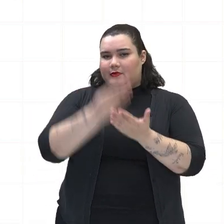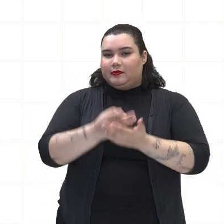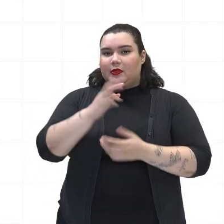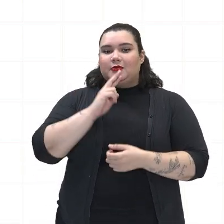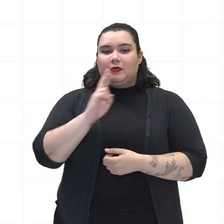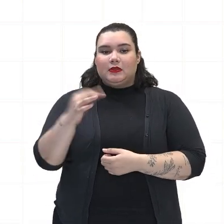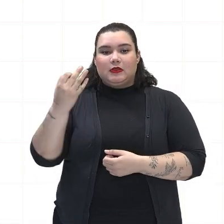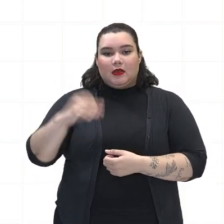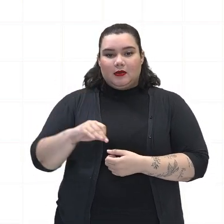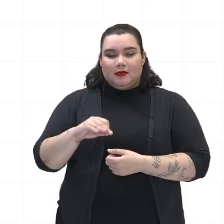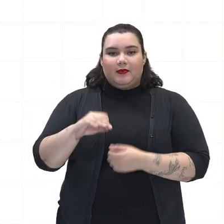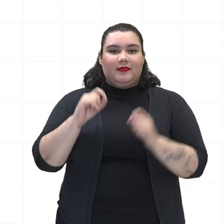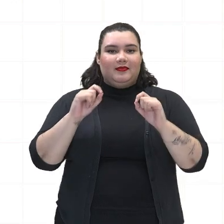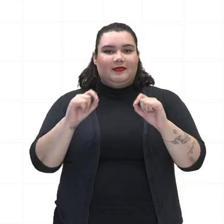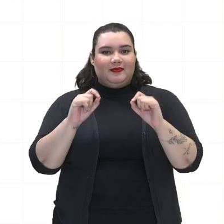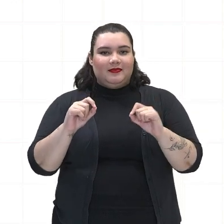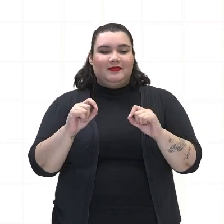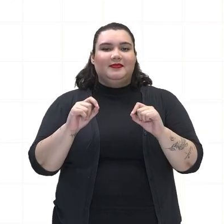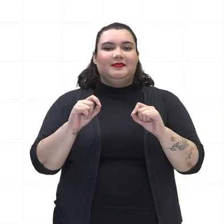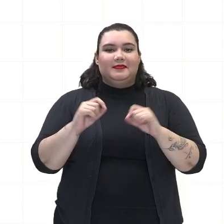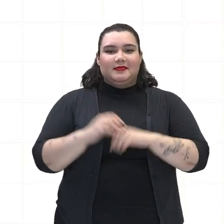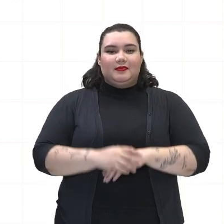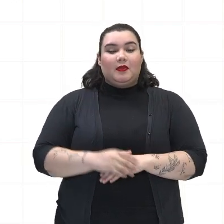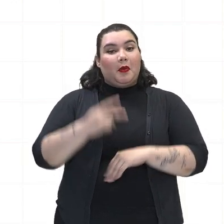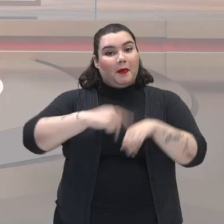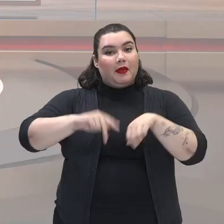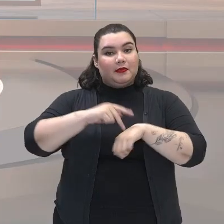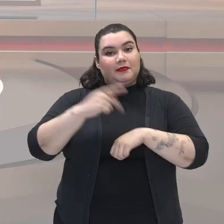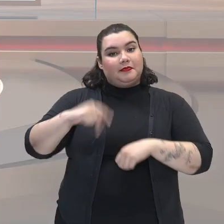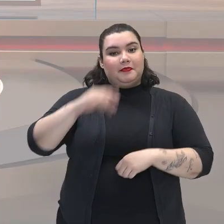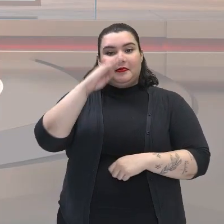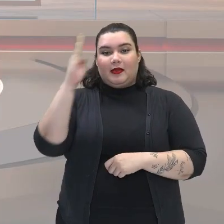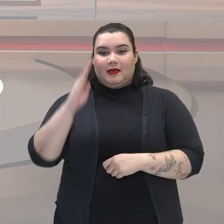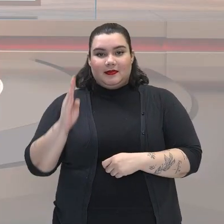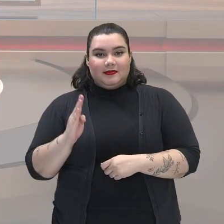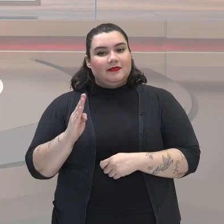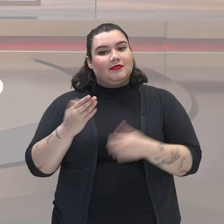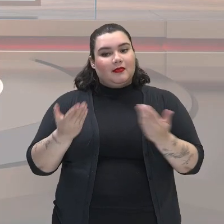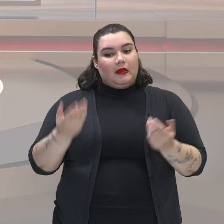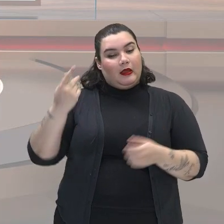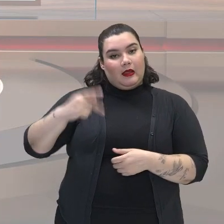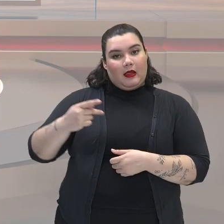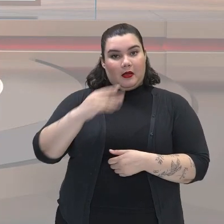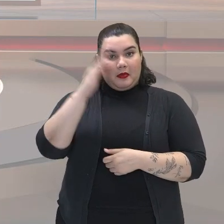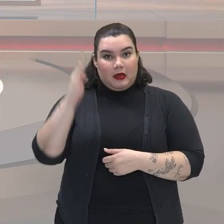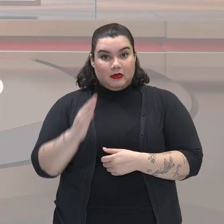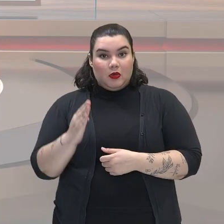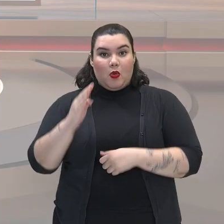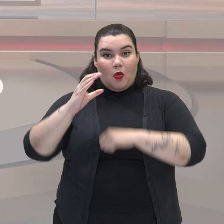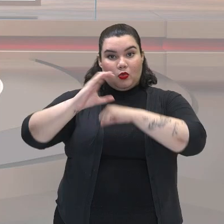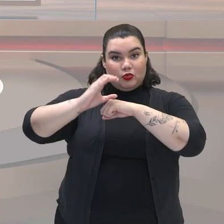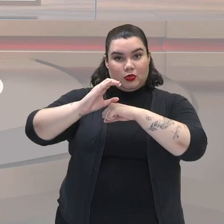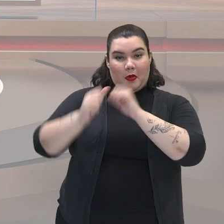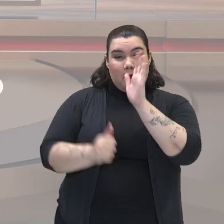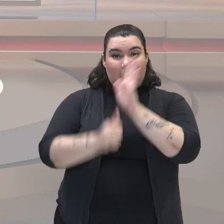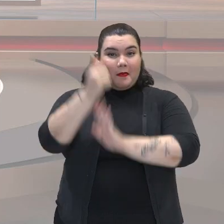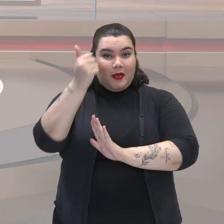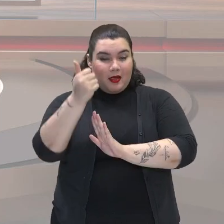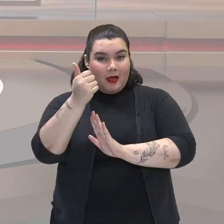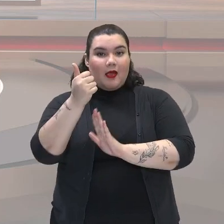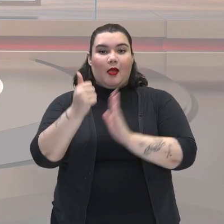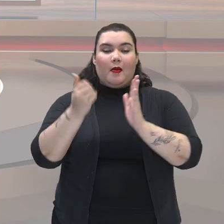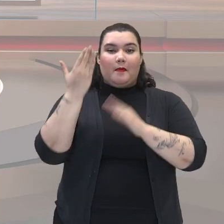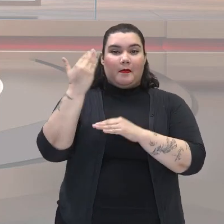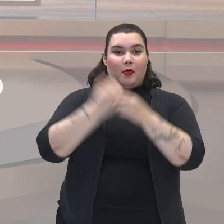certo. Se vocês não sabem ainda a resposta. Brasil, o nosso país também, o modelo da nossa primeira Constituição, a